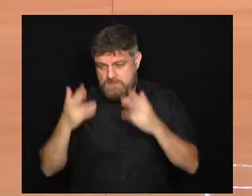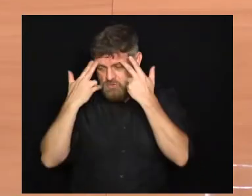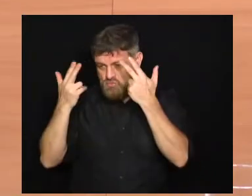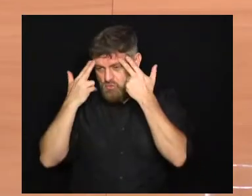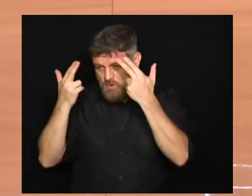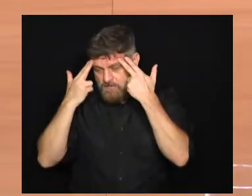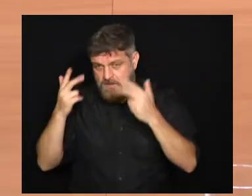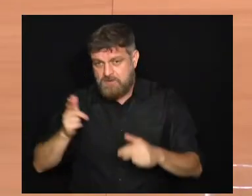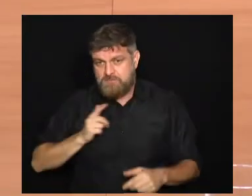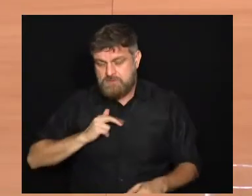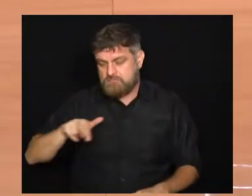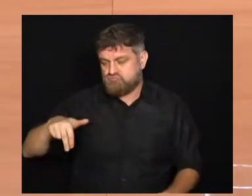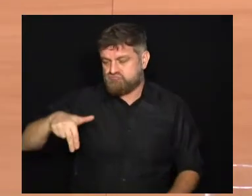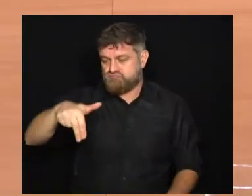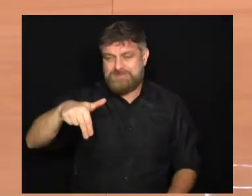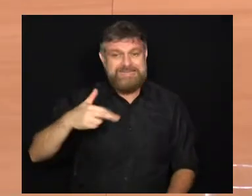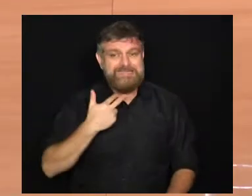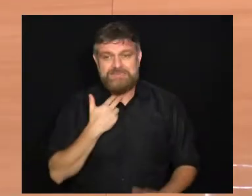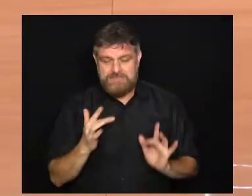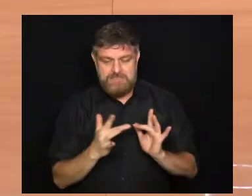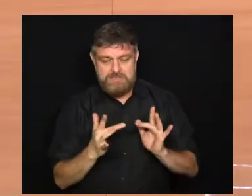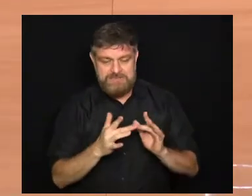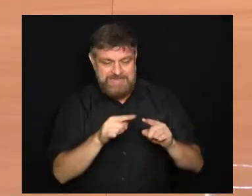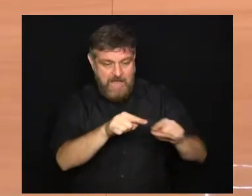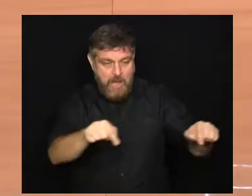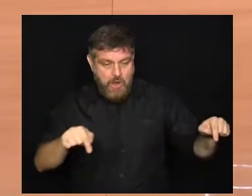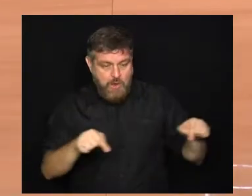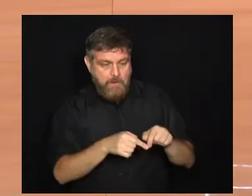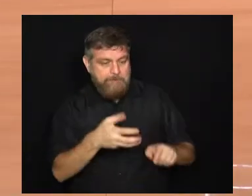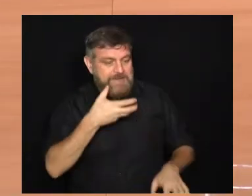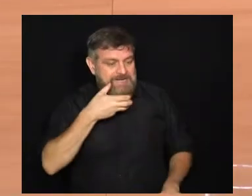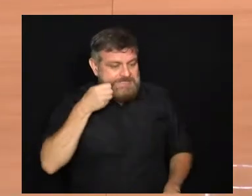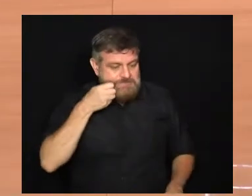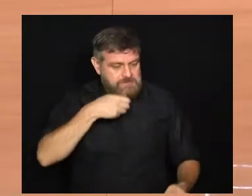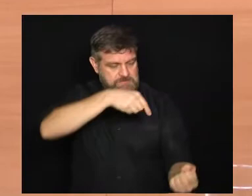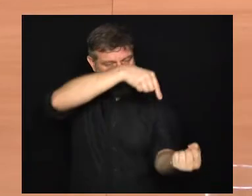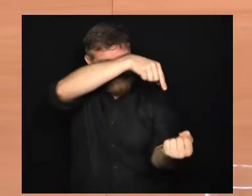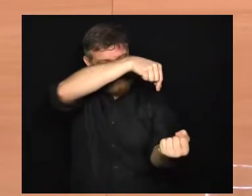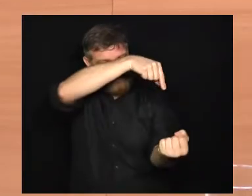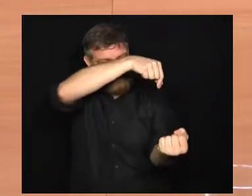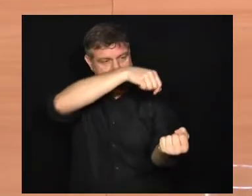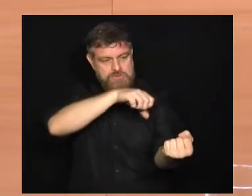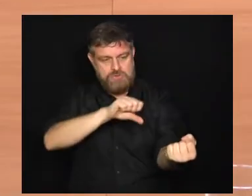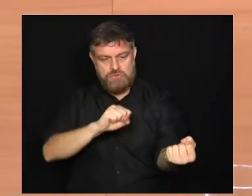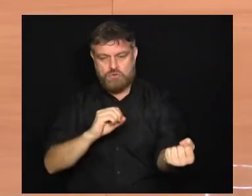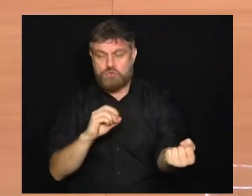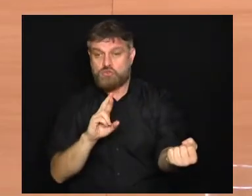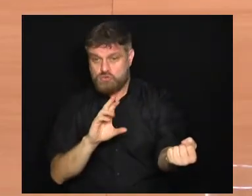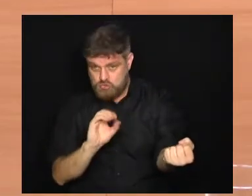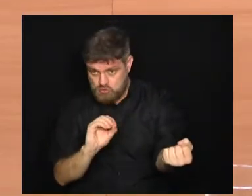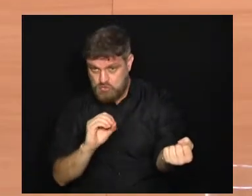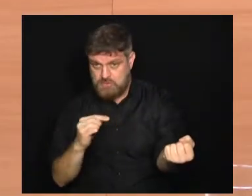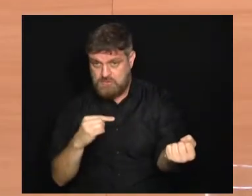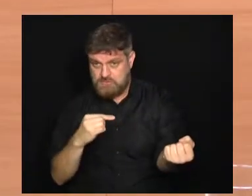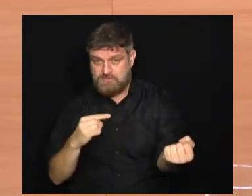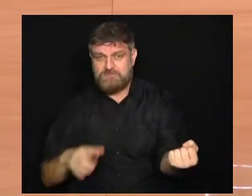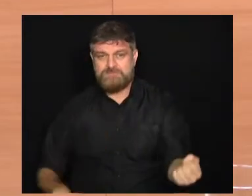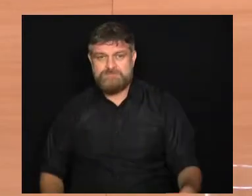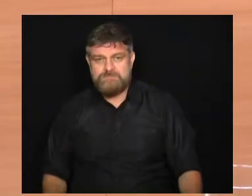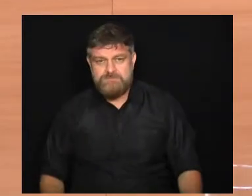normais, de condições normais, tendo uma área específica de hidratação, uma área específica